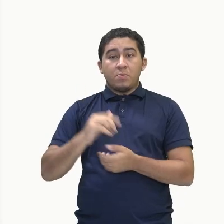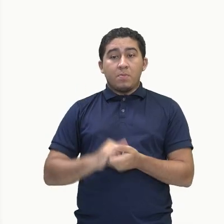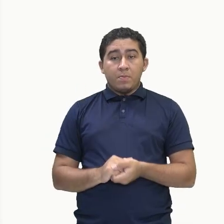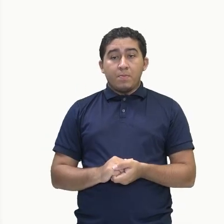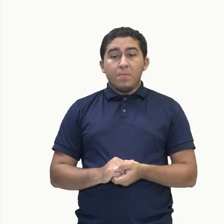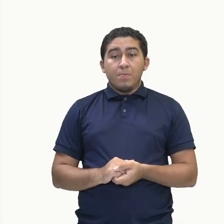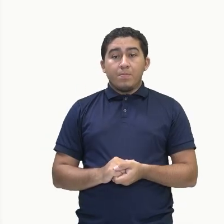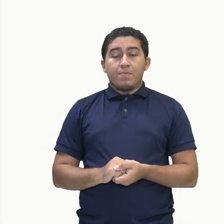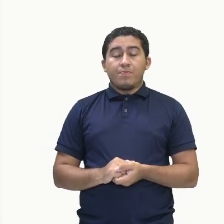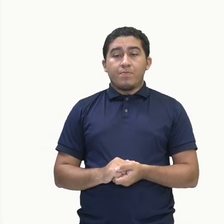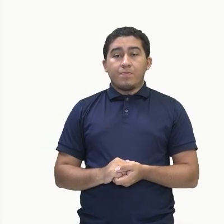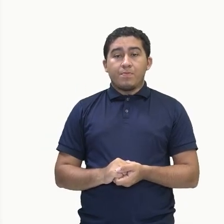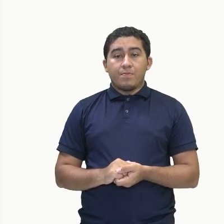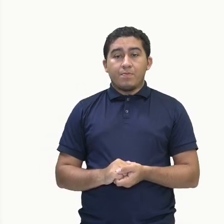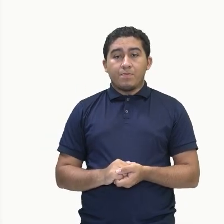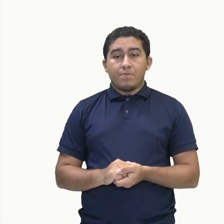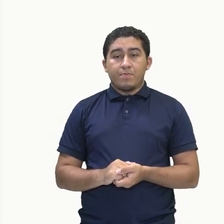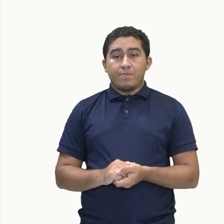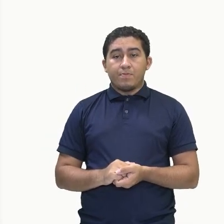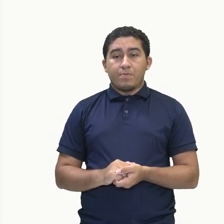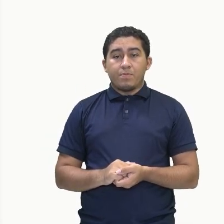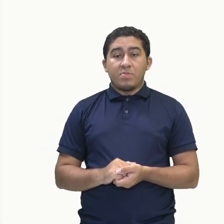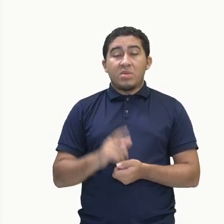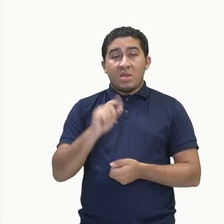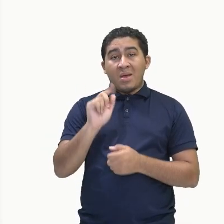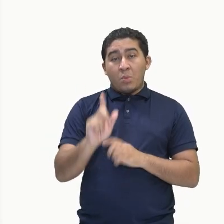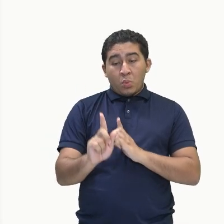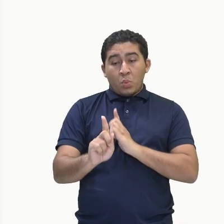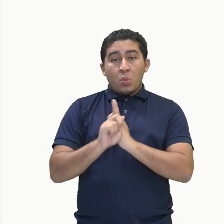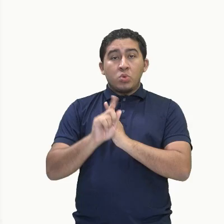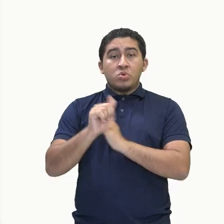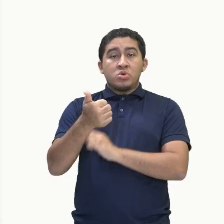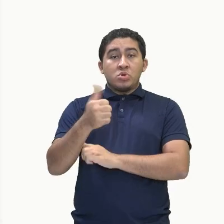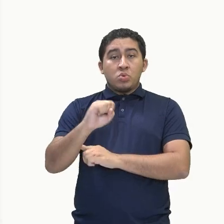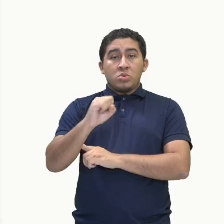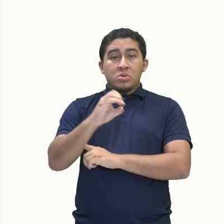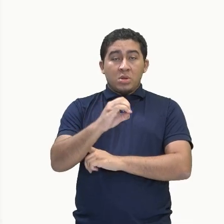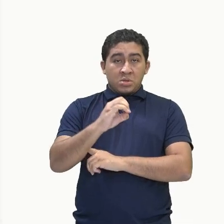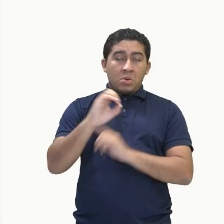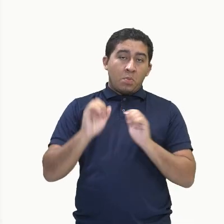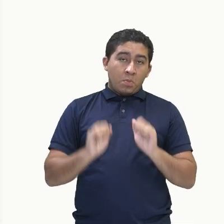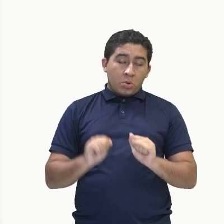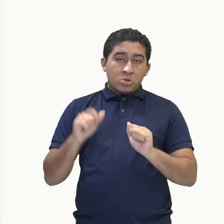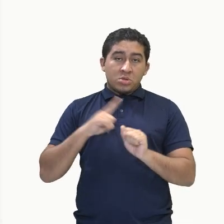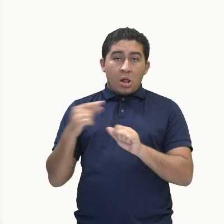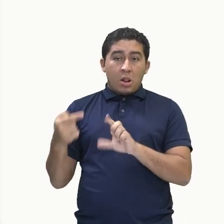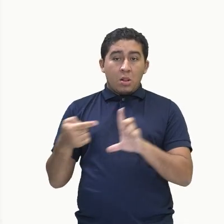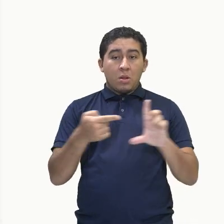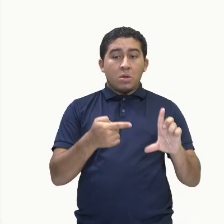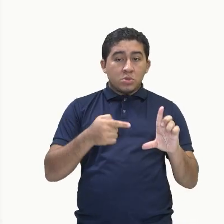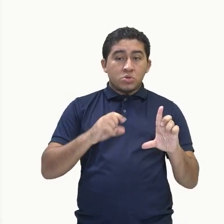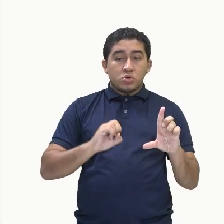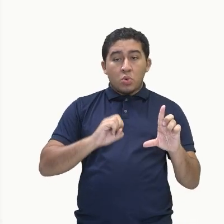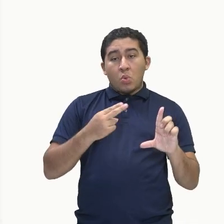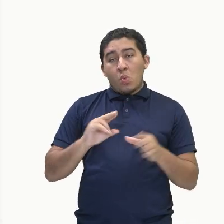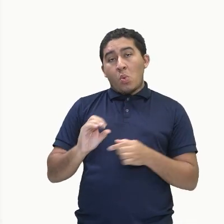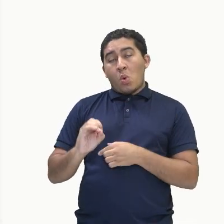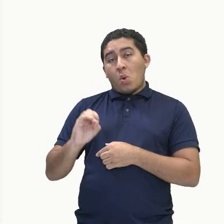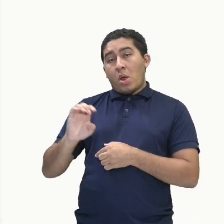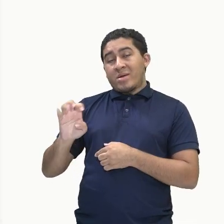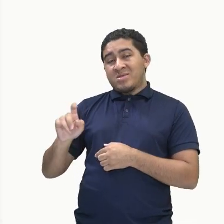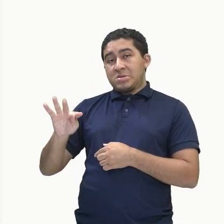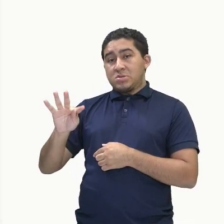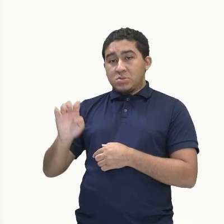aí desses 180 graus, né? Seja ele para o lado leste, seja ele para o lado oeste. E